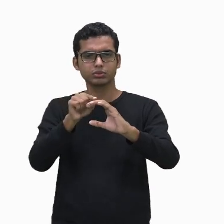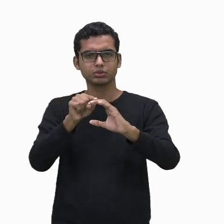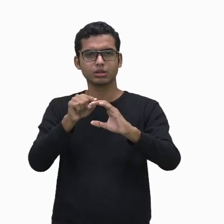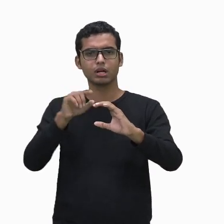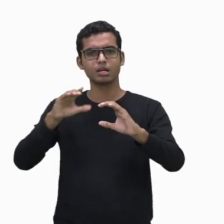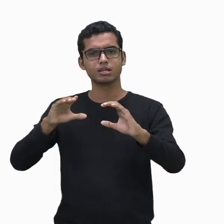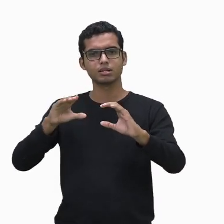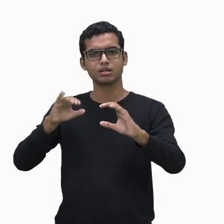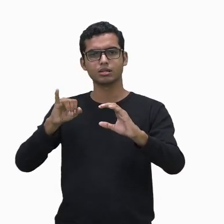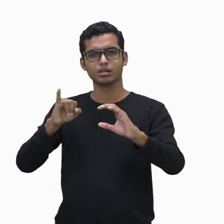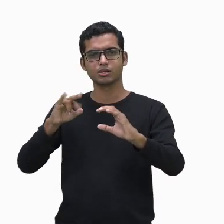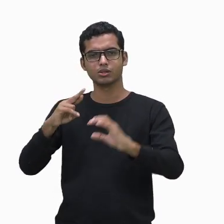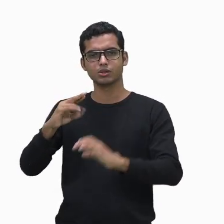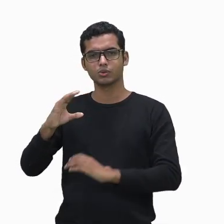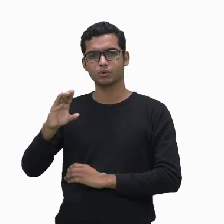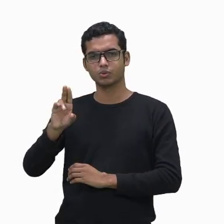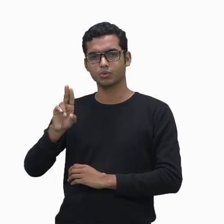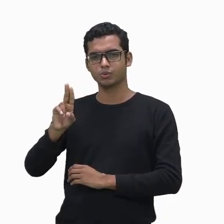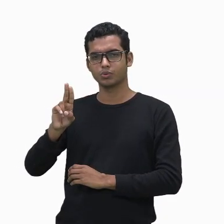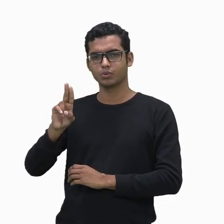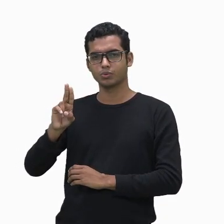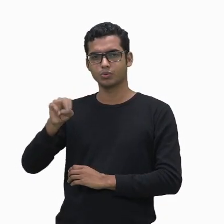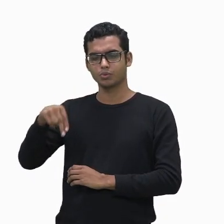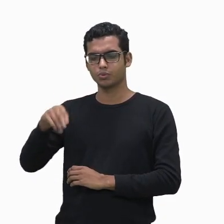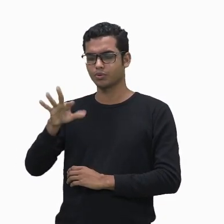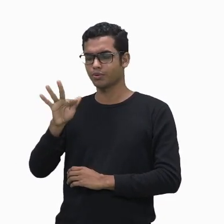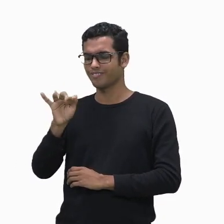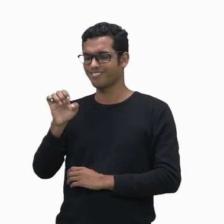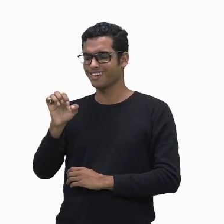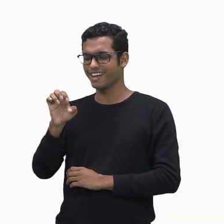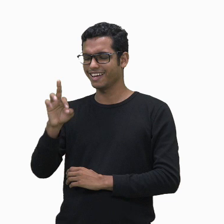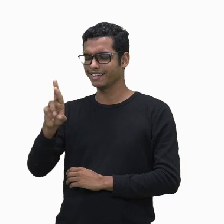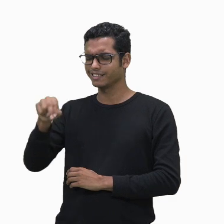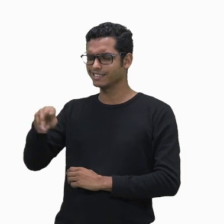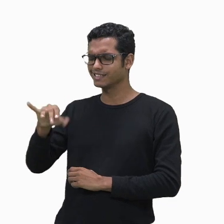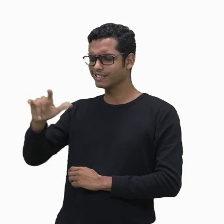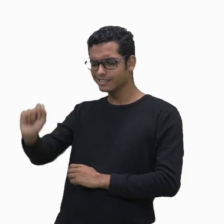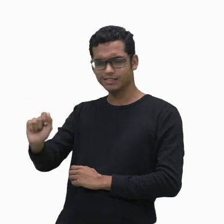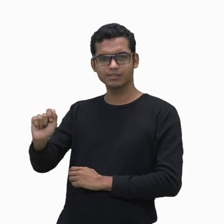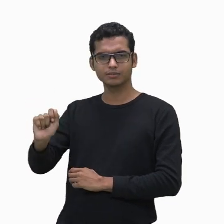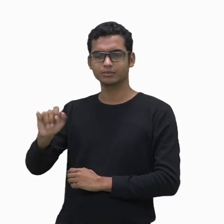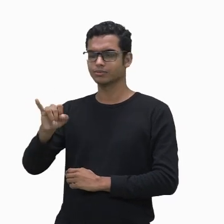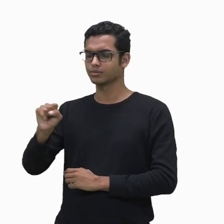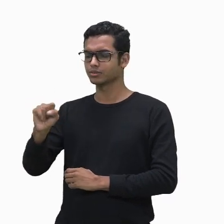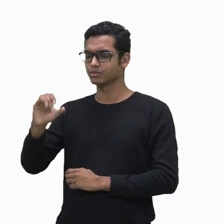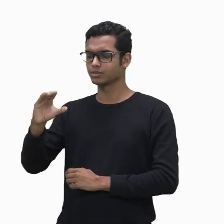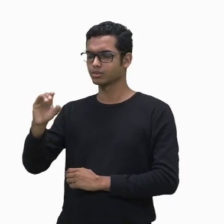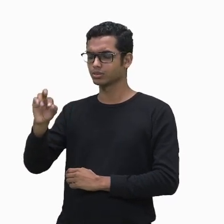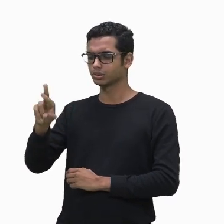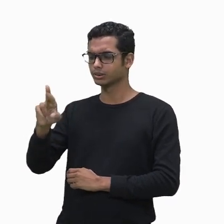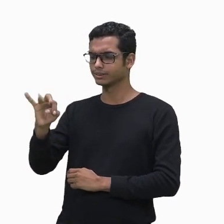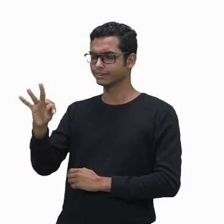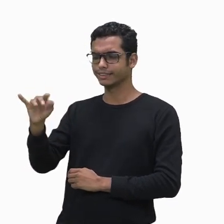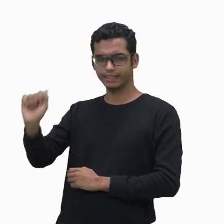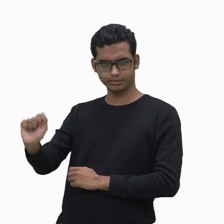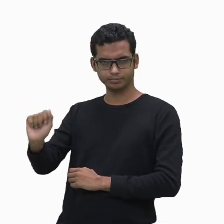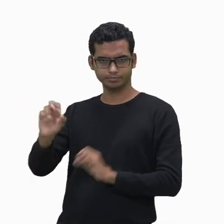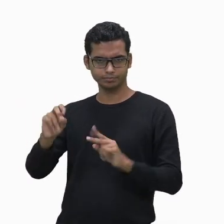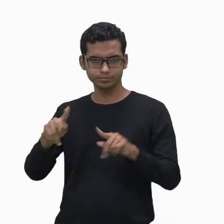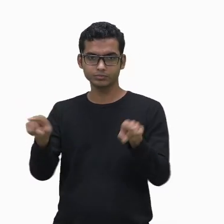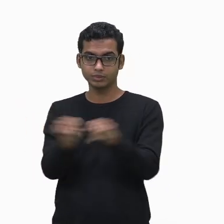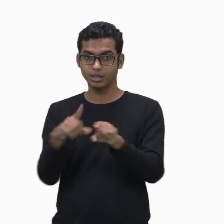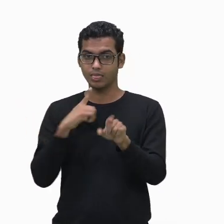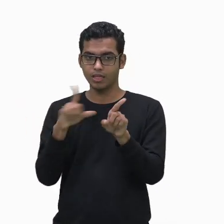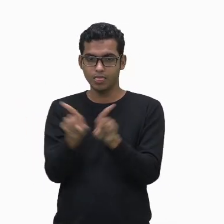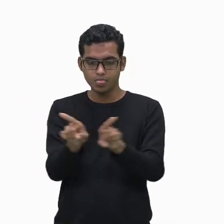tá? Assim teremos dois raios, uma de circunferência maior, geralmente nós vamos chamar de